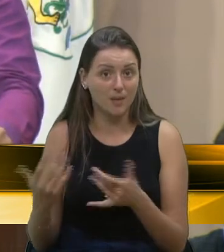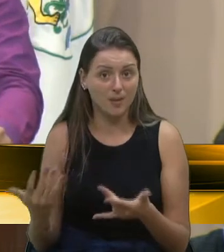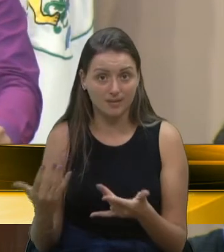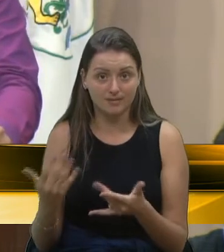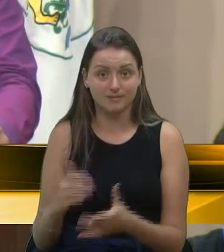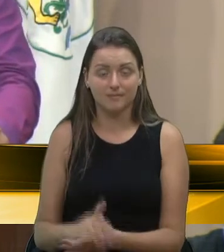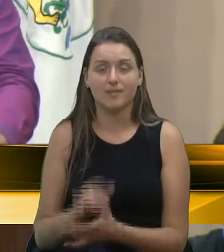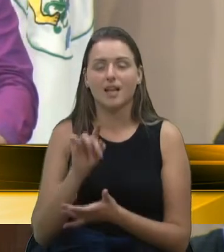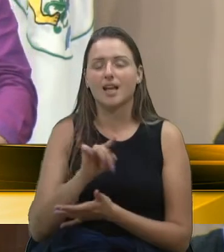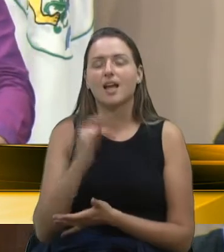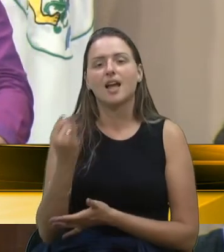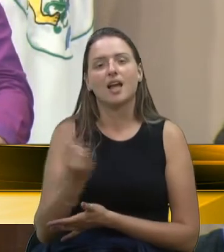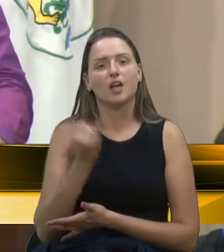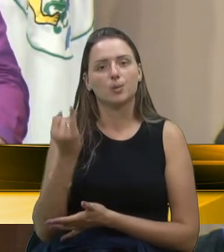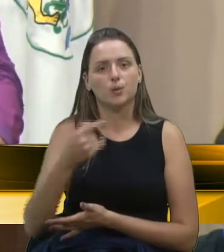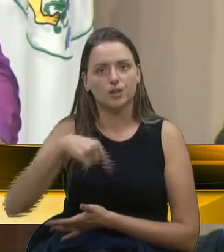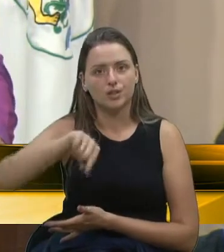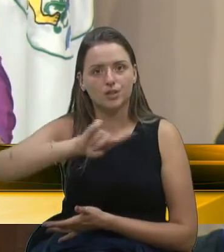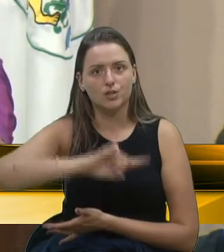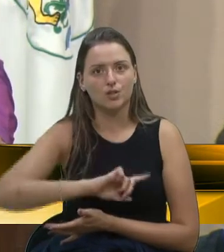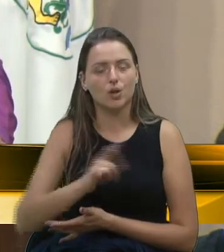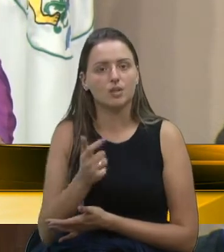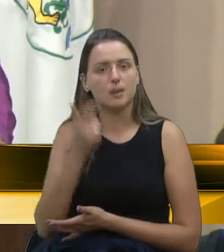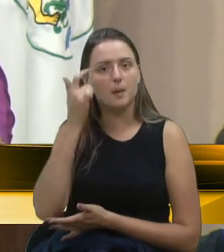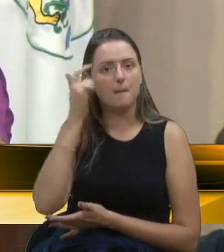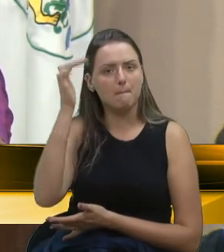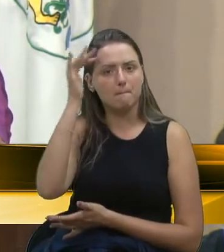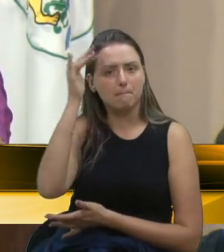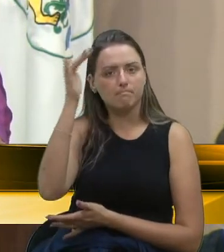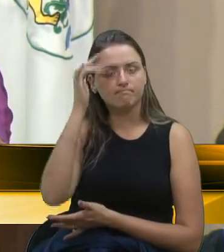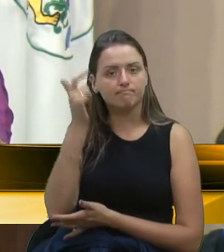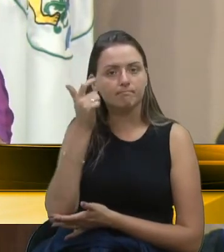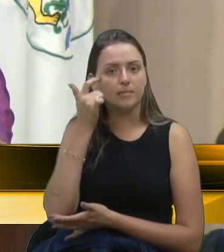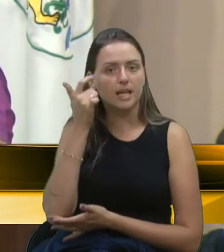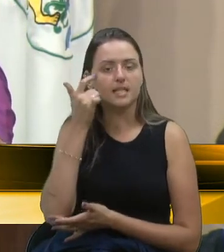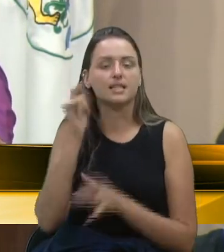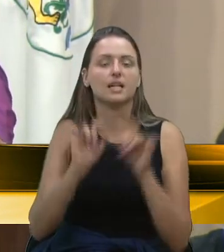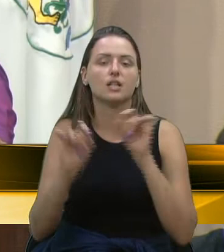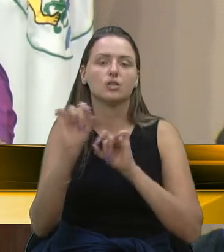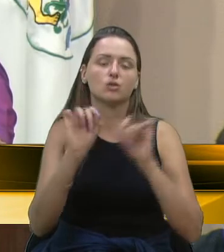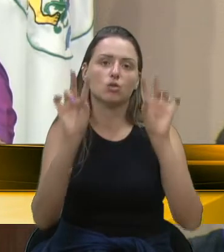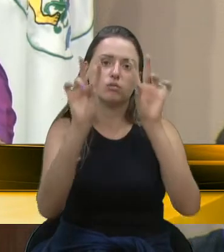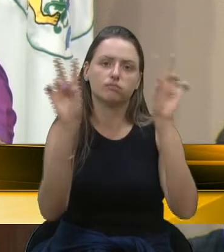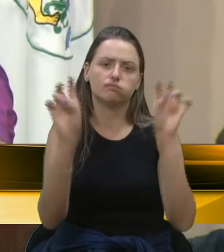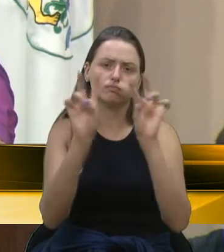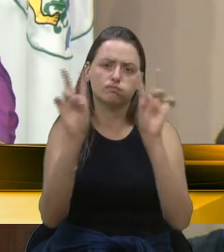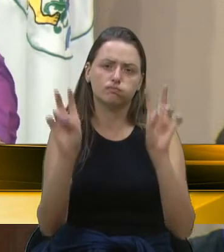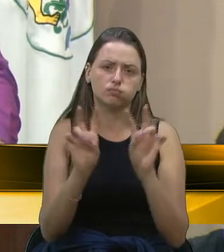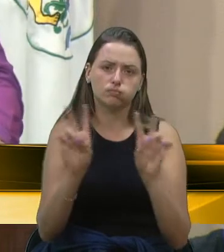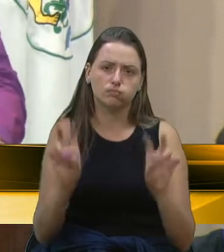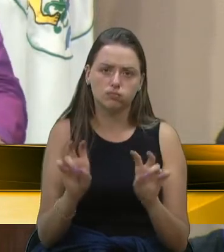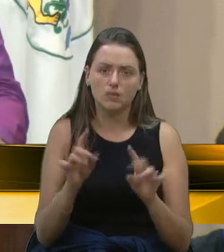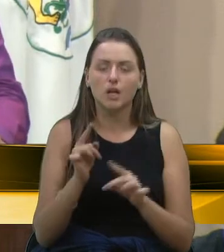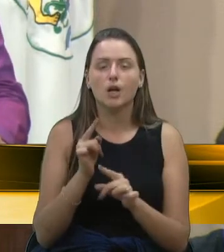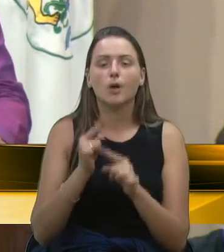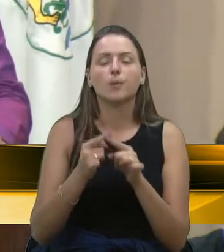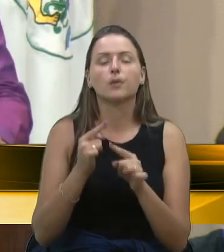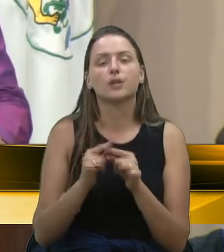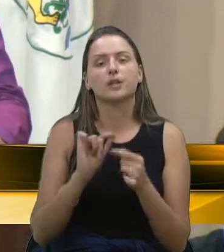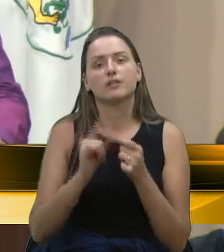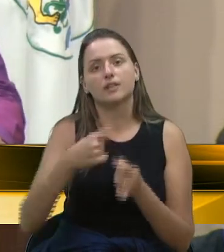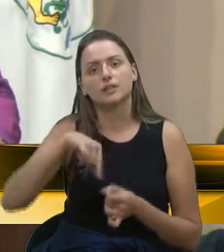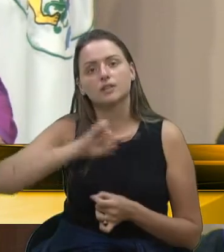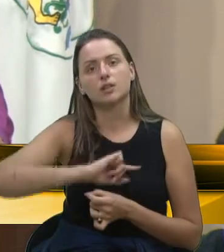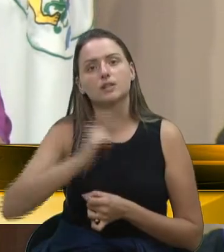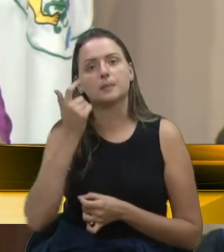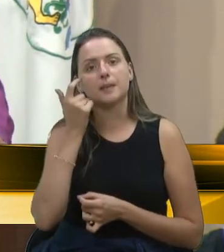é importante nós refletirmos sobre essas questões, porque elas fazem a gente refletir da